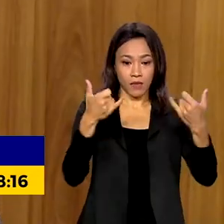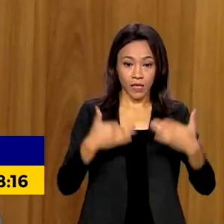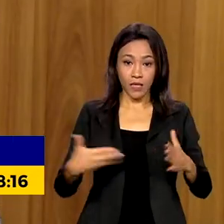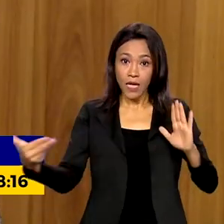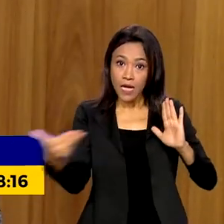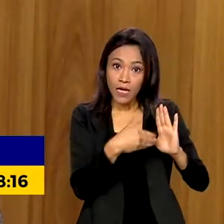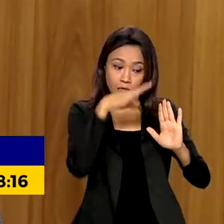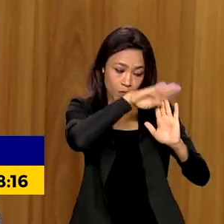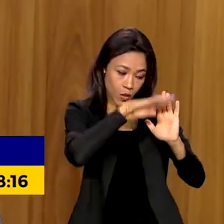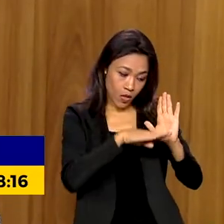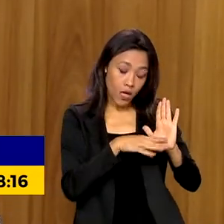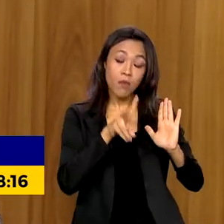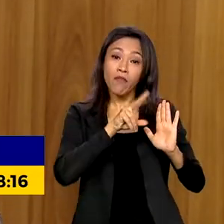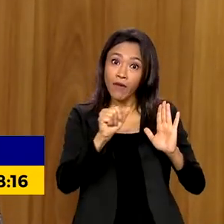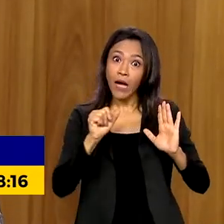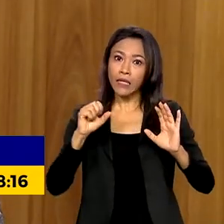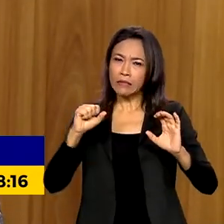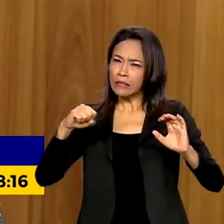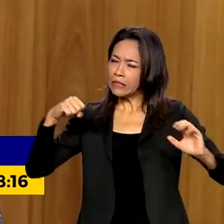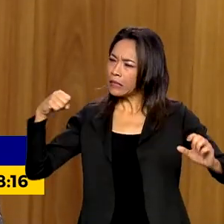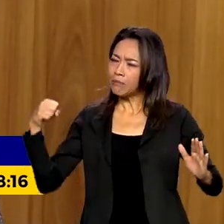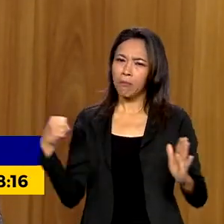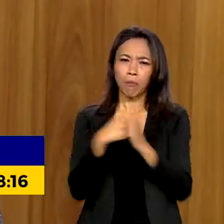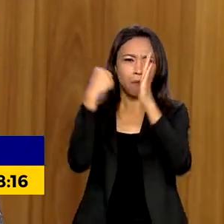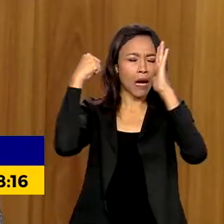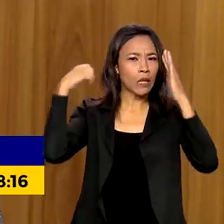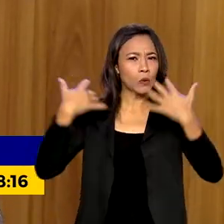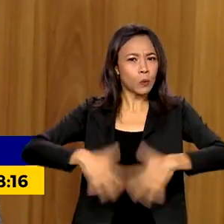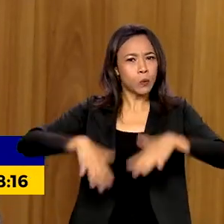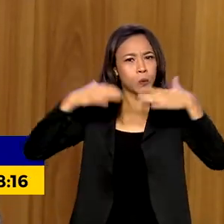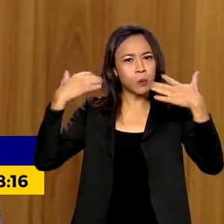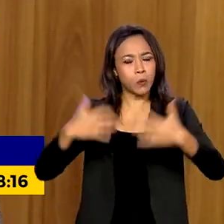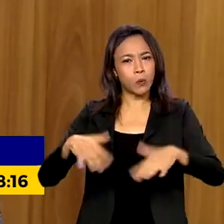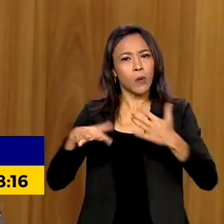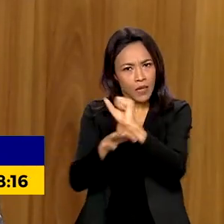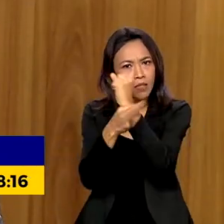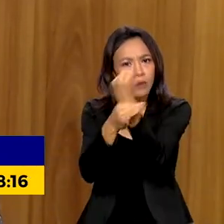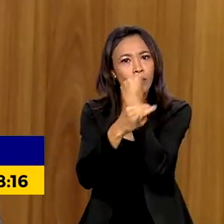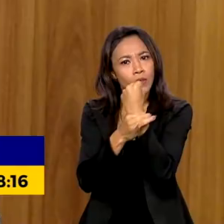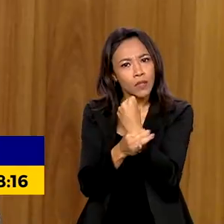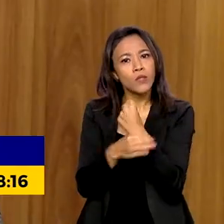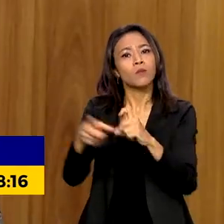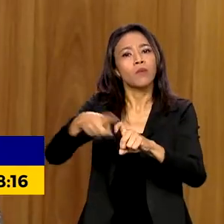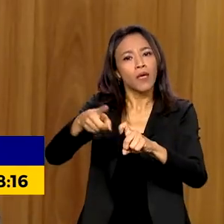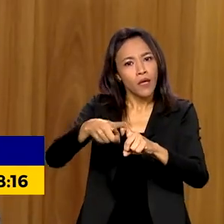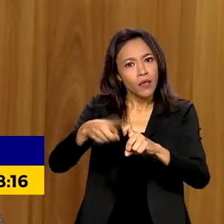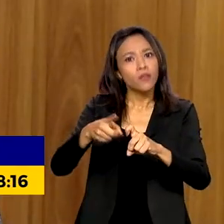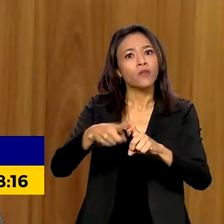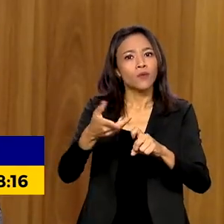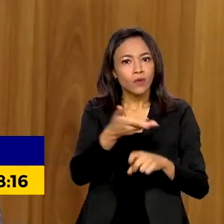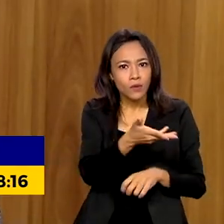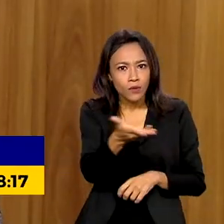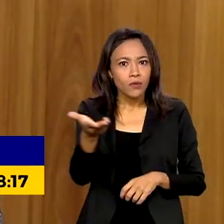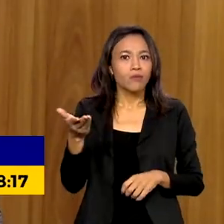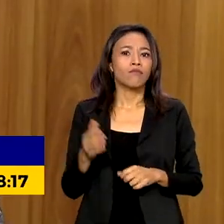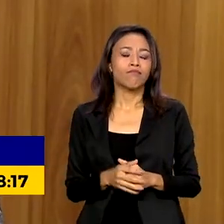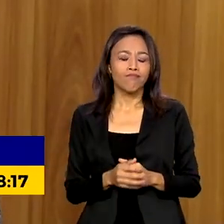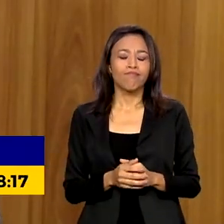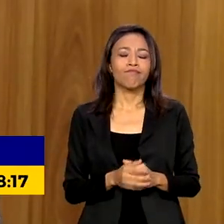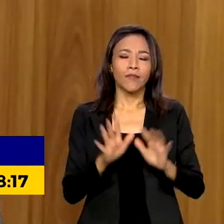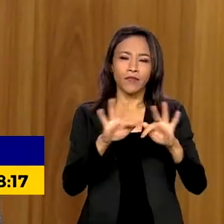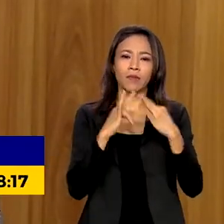no SUS, garantindo a presença de médicos nas equipes de saúde da família, algo